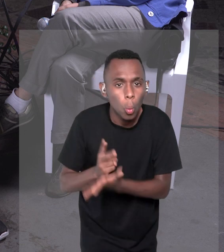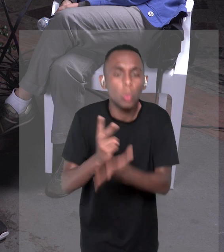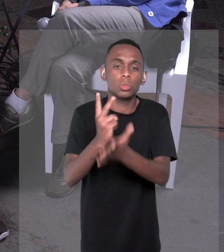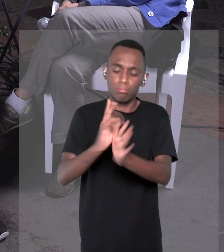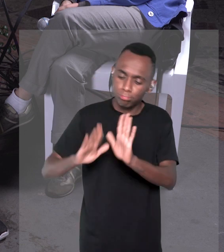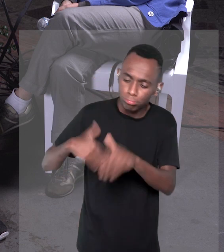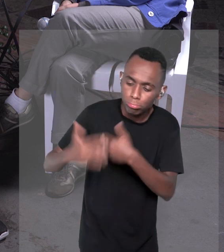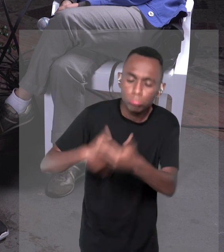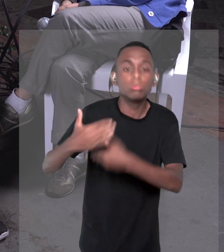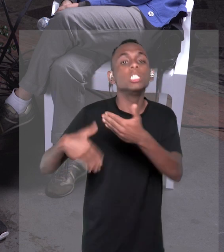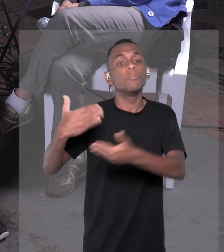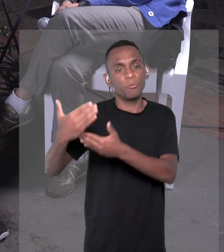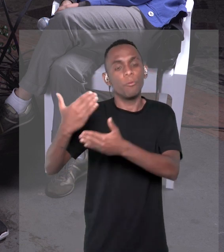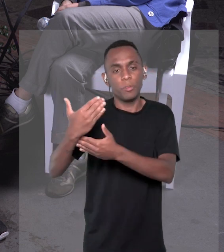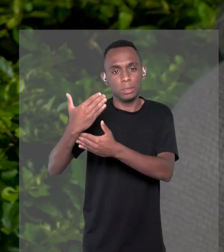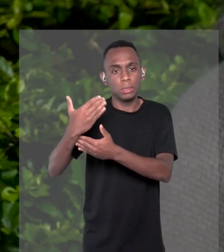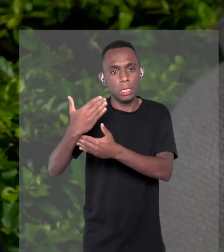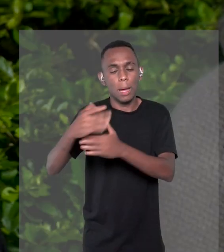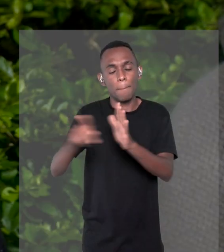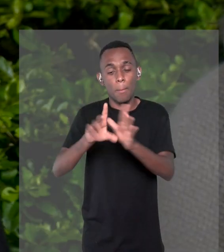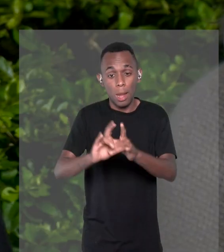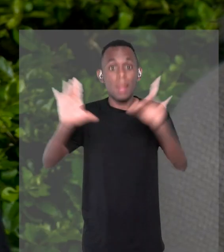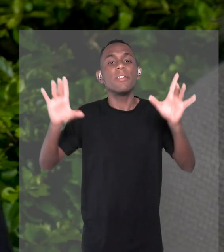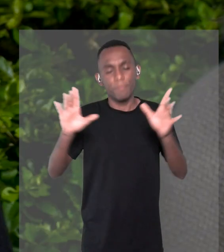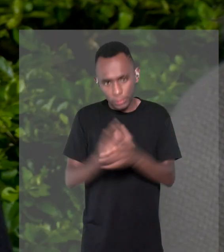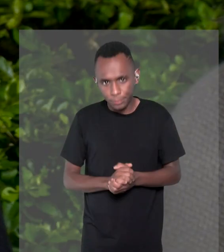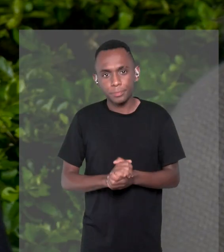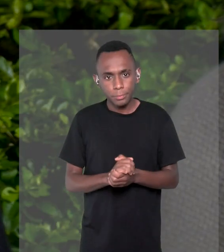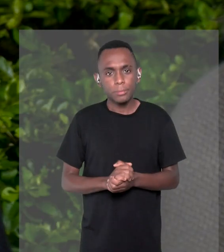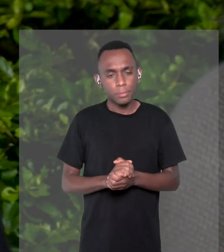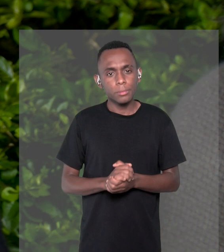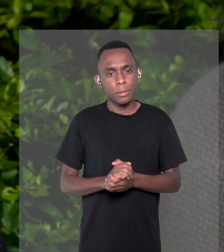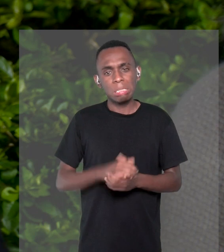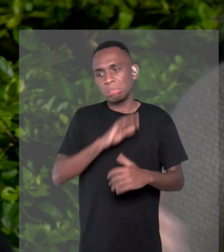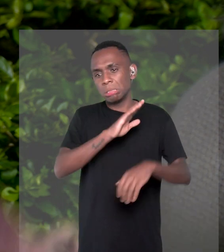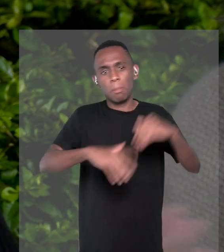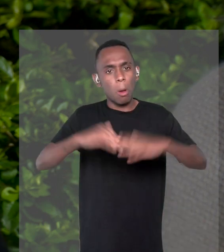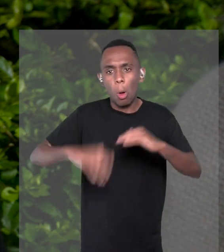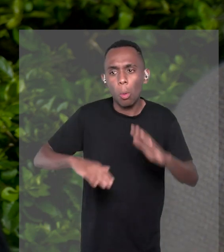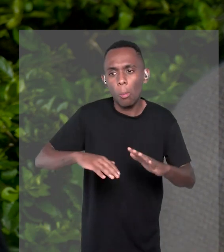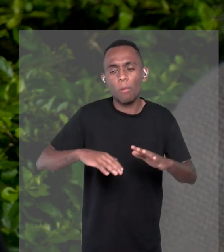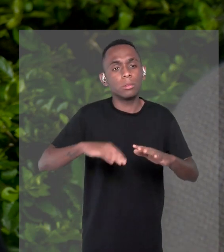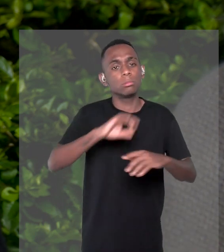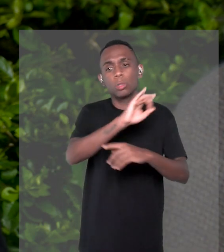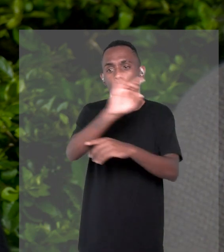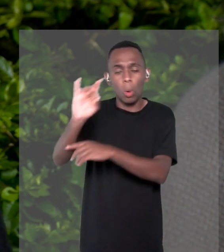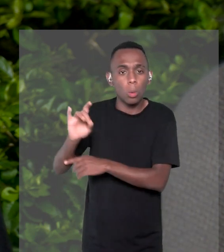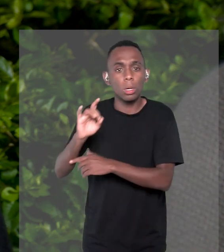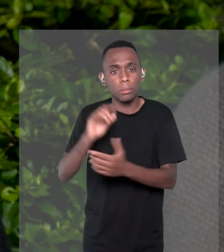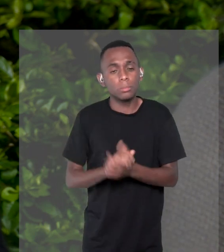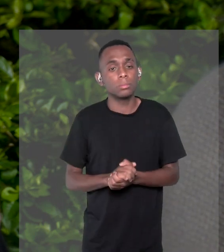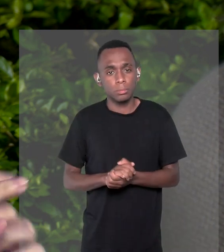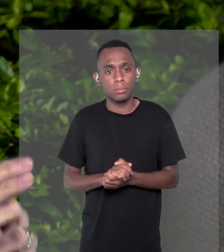que a cada 10 anos a gente é capaz de plantar árvores centenárias. Aqui se faz centenário aos 10